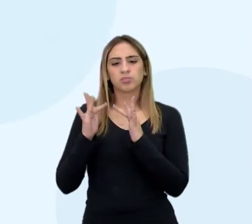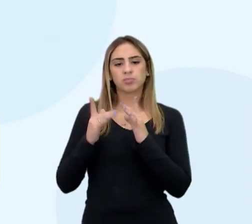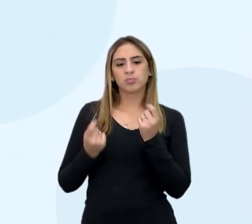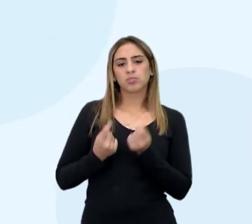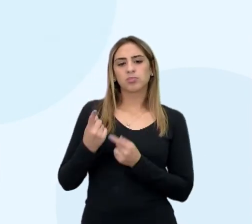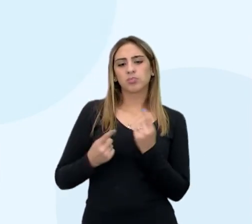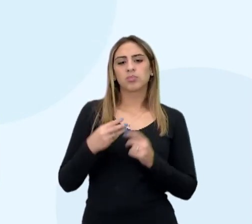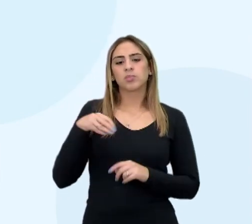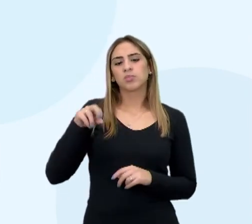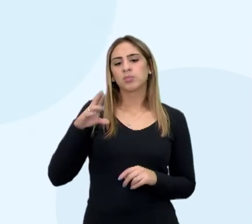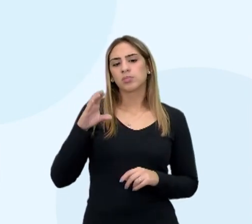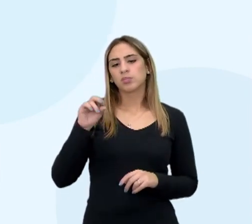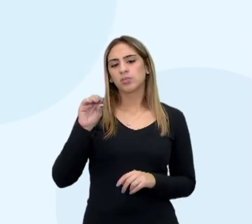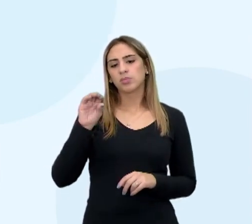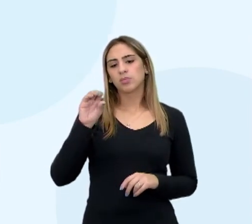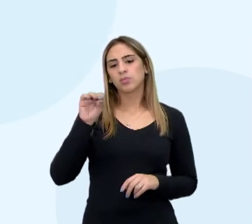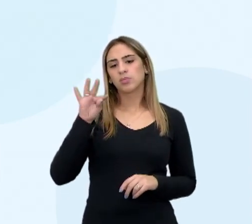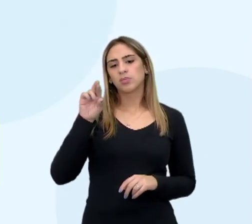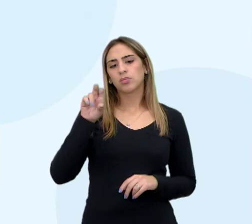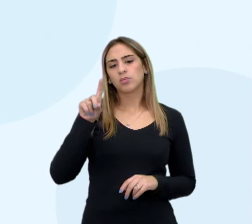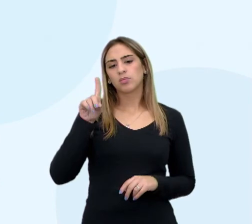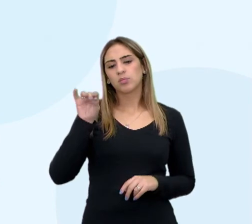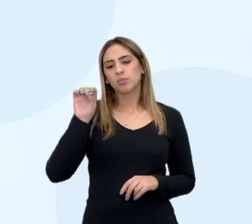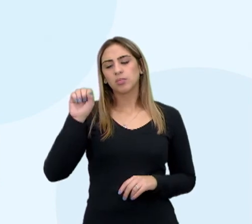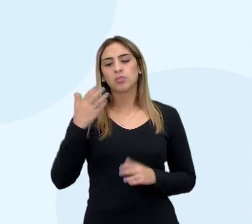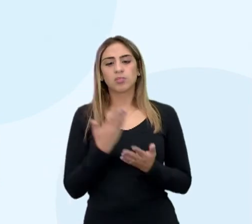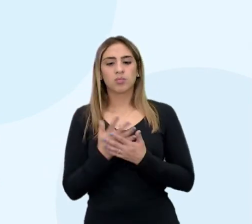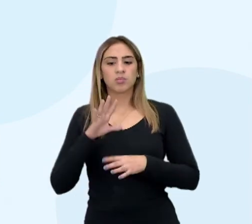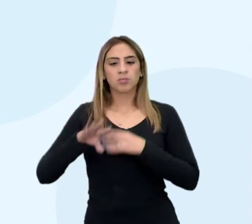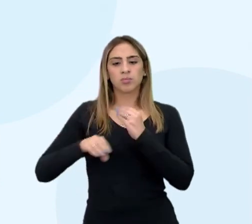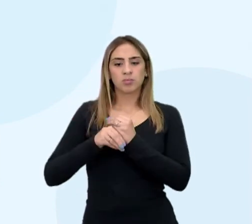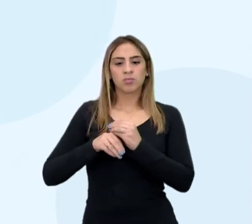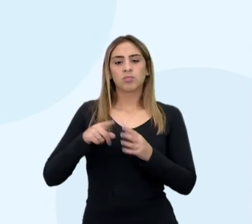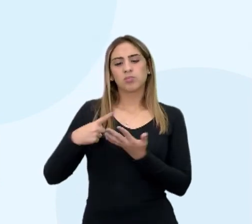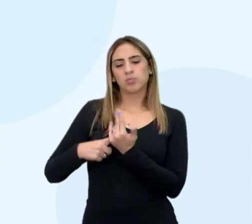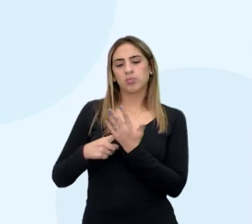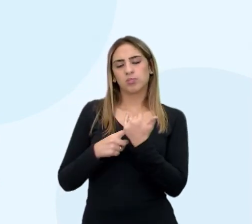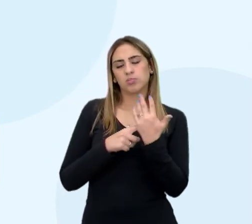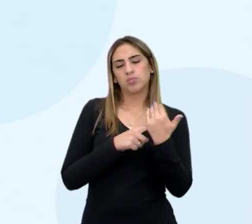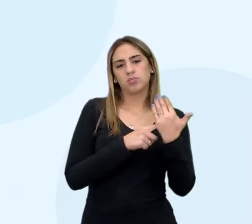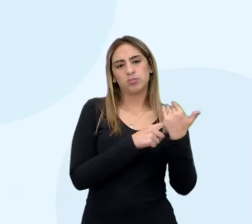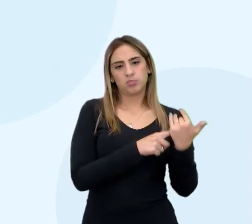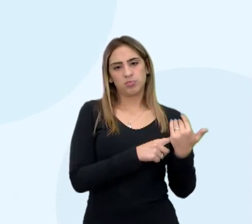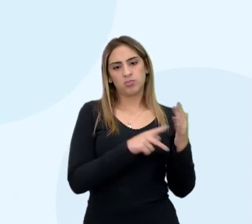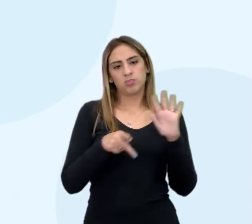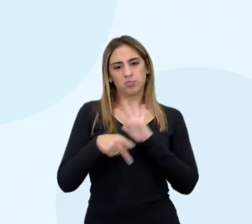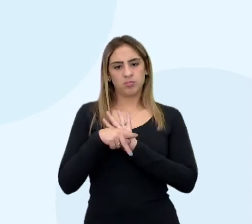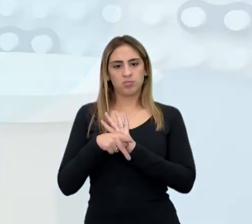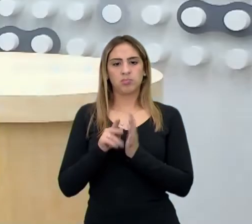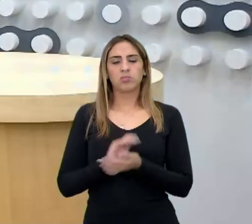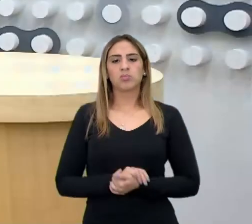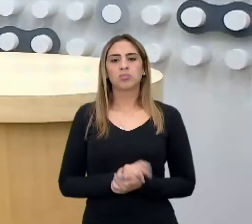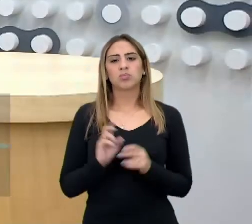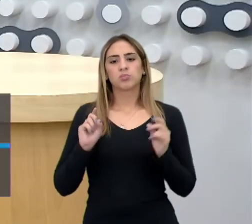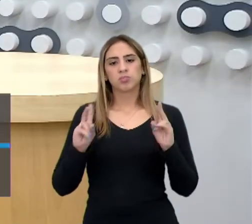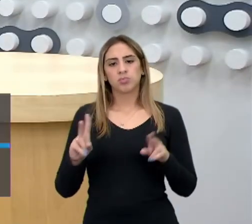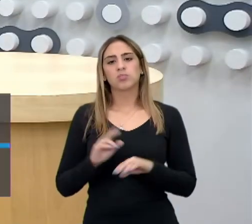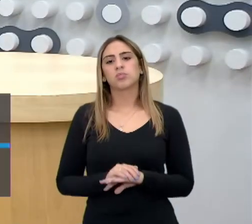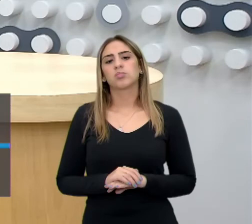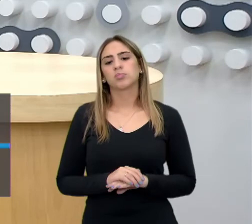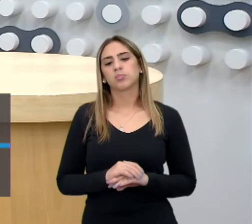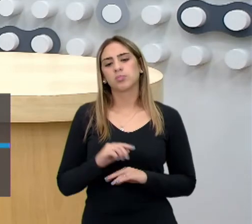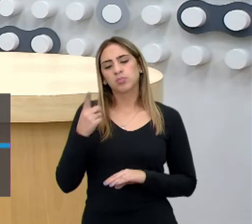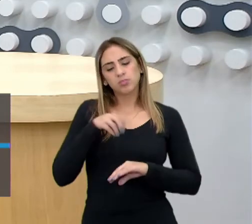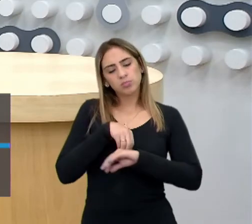uso de microcontroladores nas aulas do componente curricular de tecnologia. Tá certo? E aí